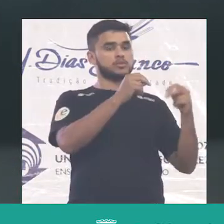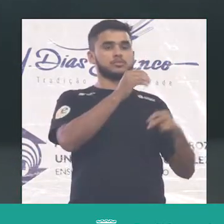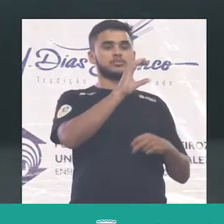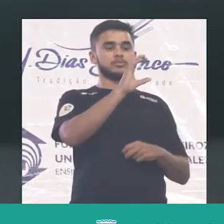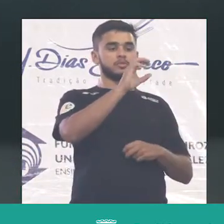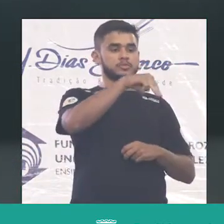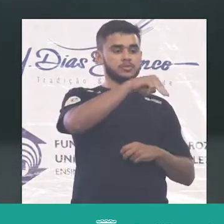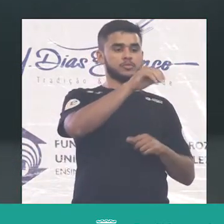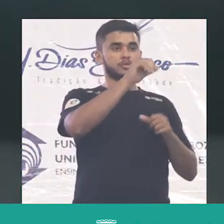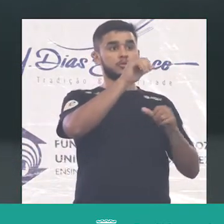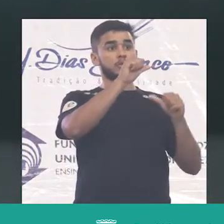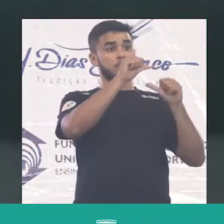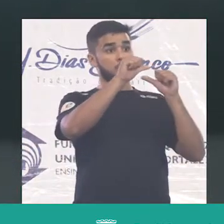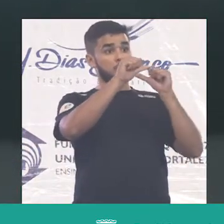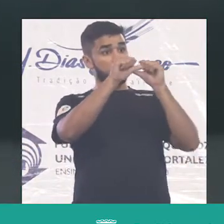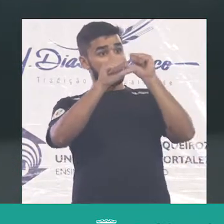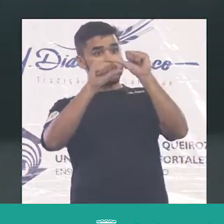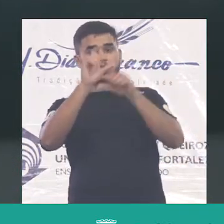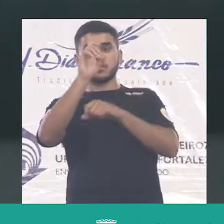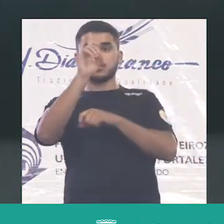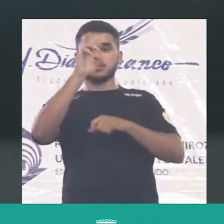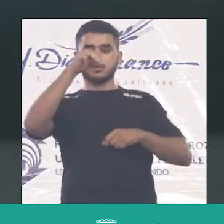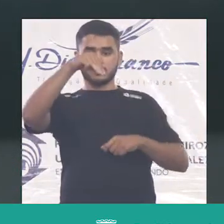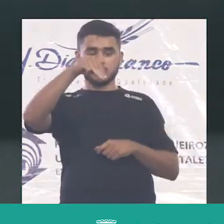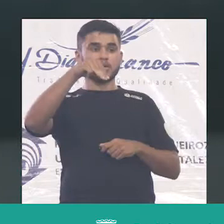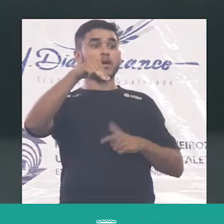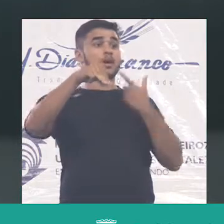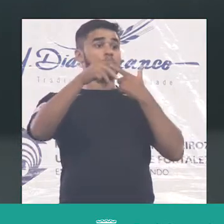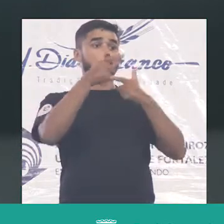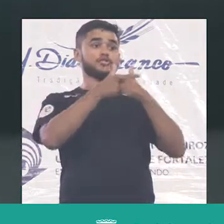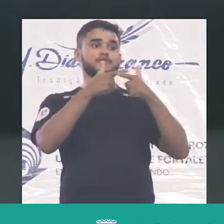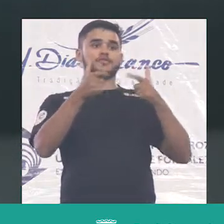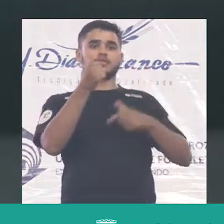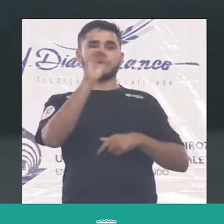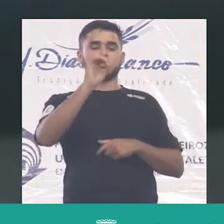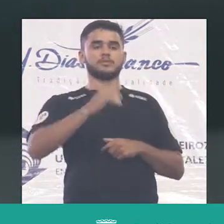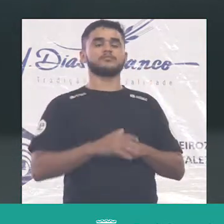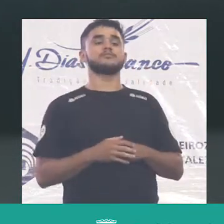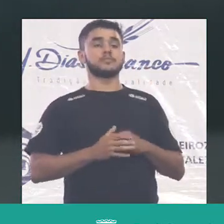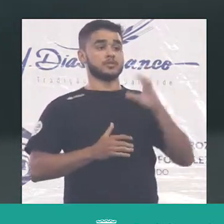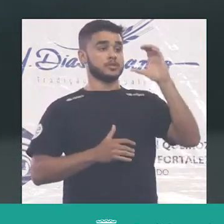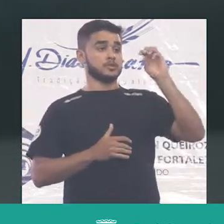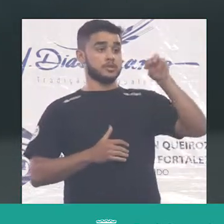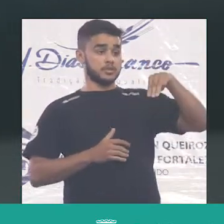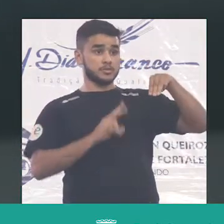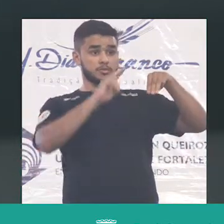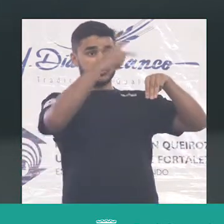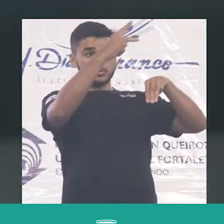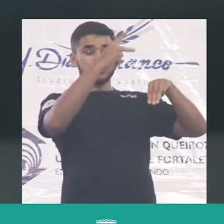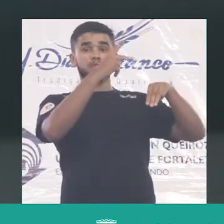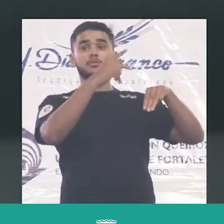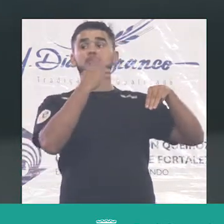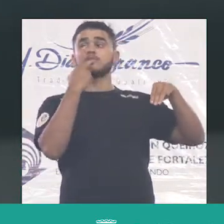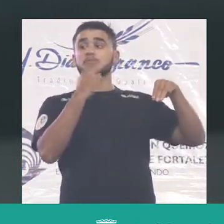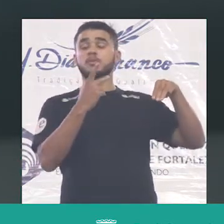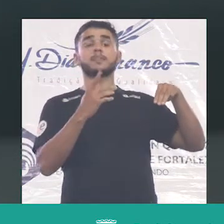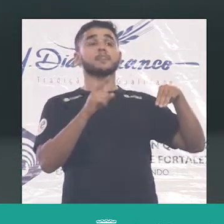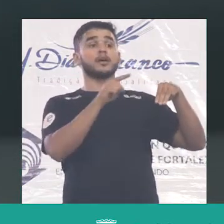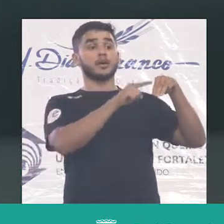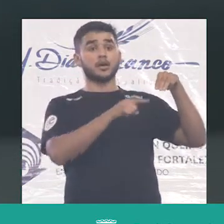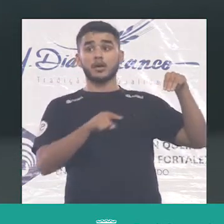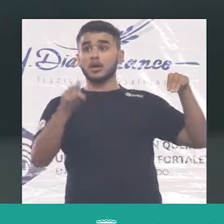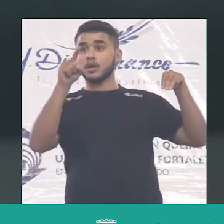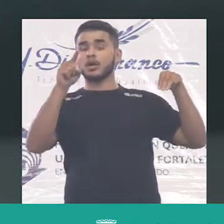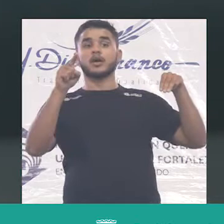isso? Então, de centímetro quadrado para decímetro quadrado, teria que dividir por 10 ao